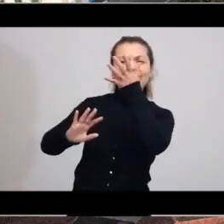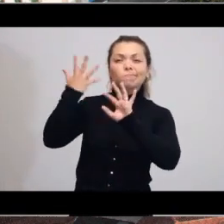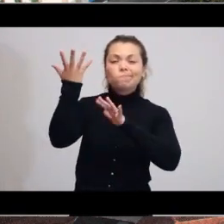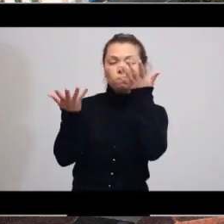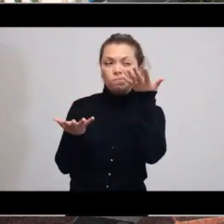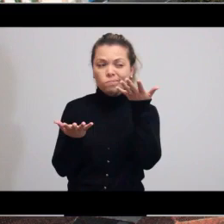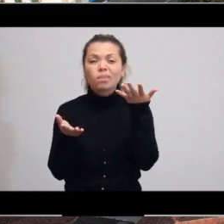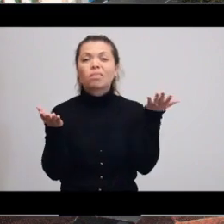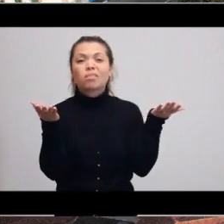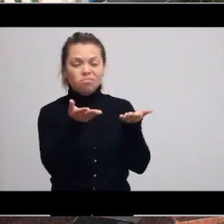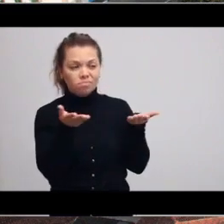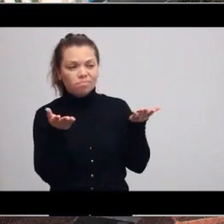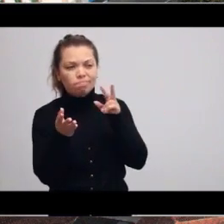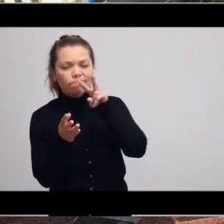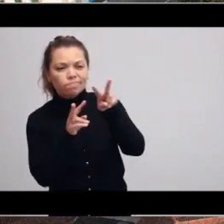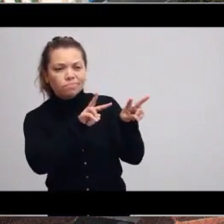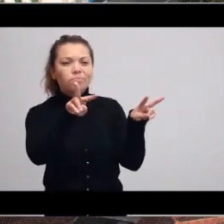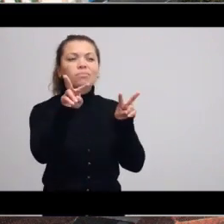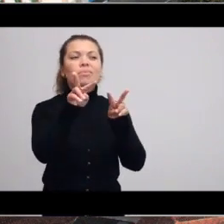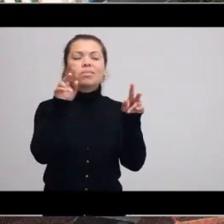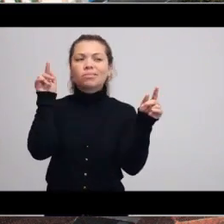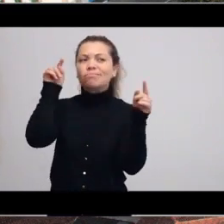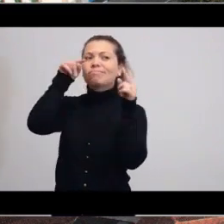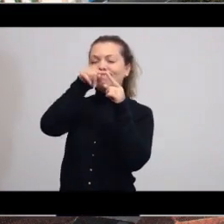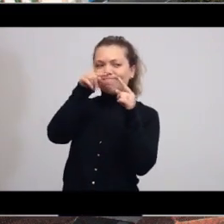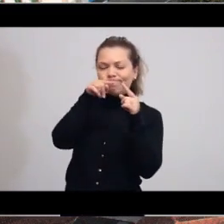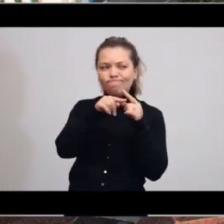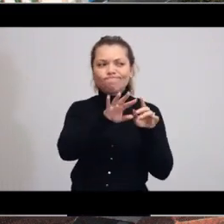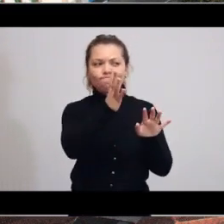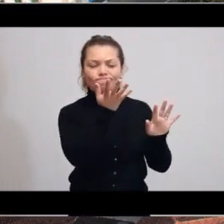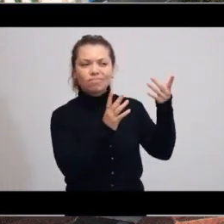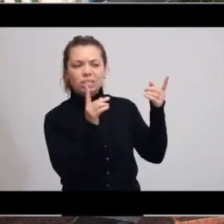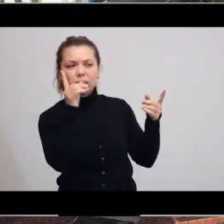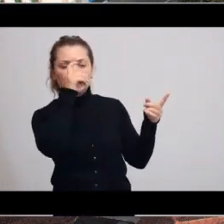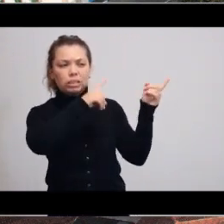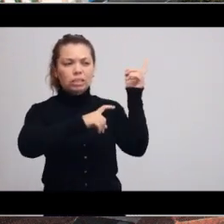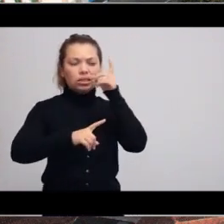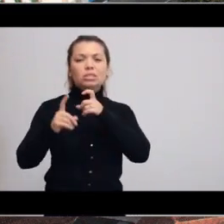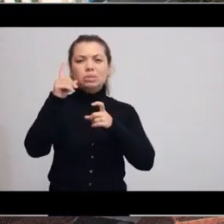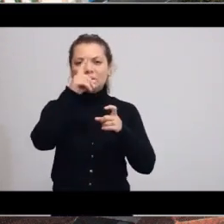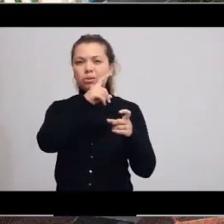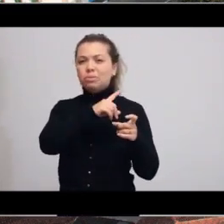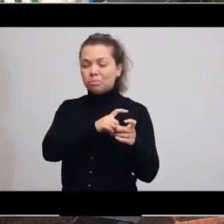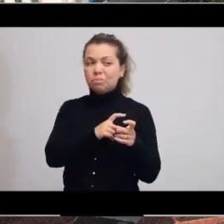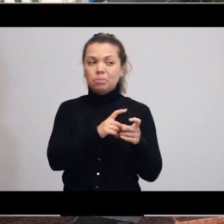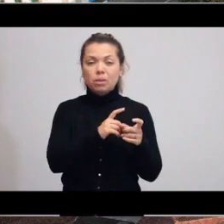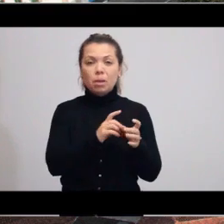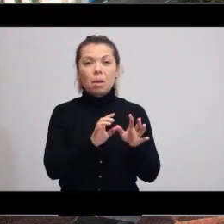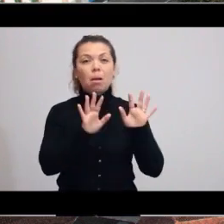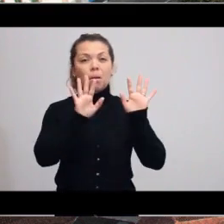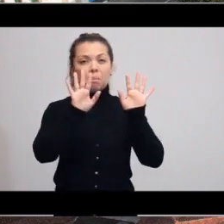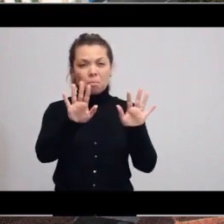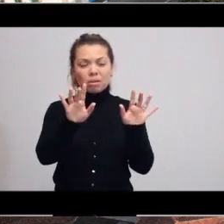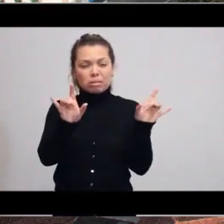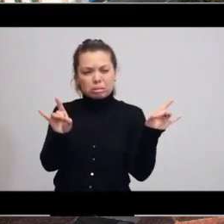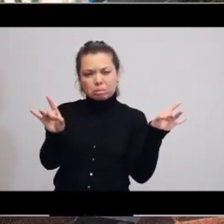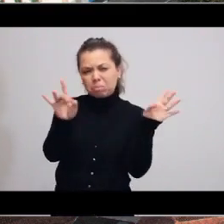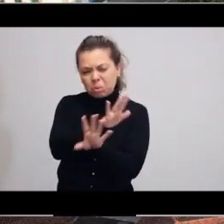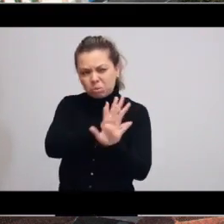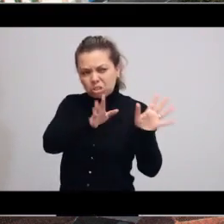núcleo, localizado muito próximo da barra do rio Ribeira e também da entrada do Mar Pequeno, tornava Icapara vulnerável a ataques